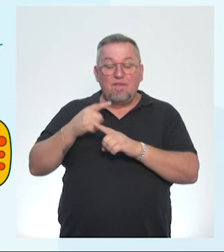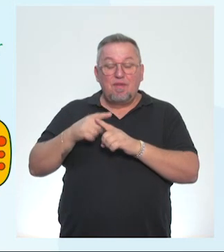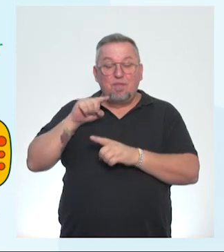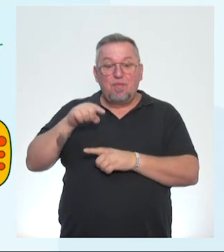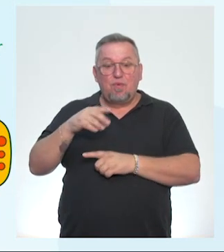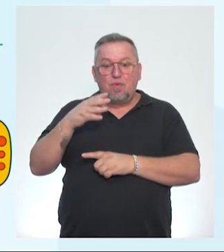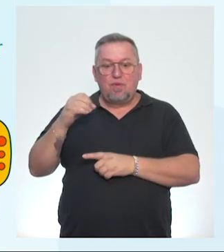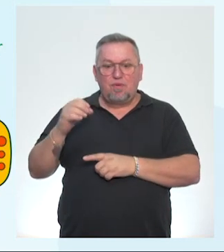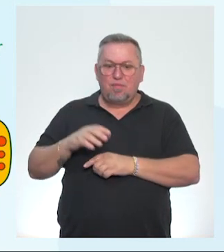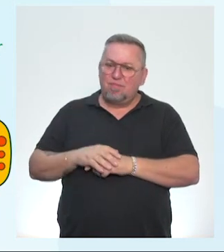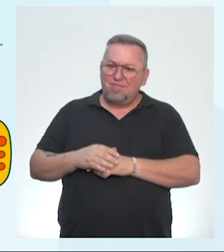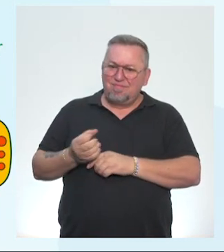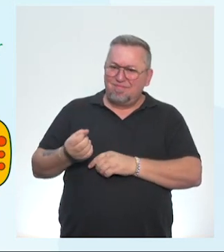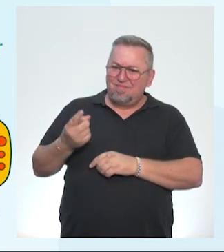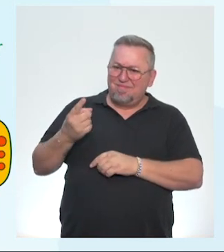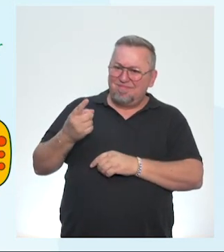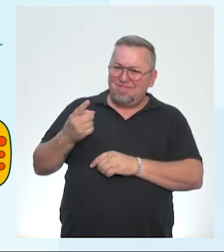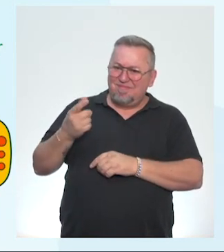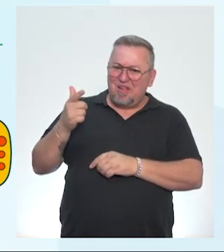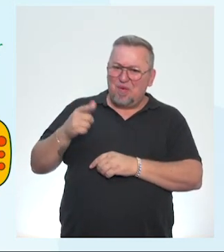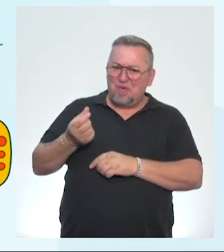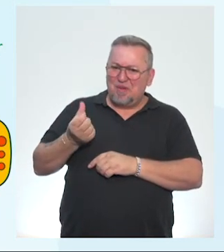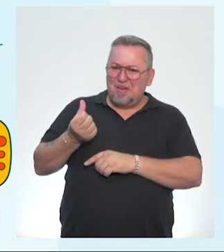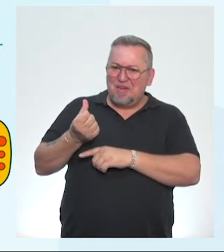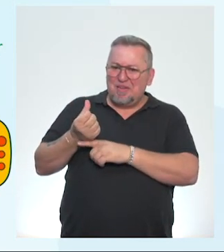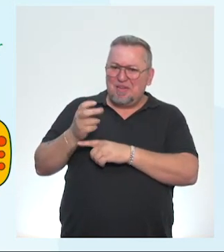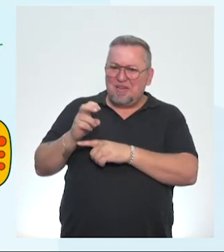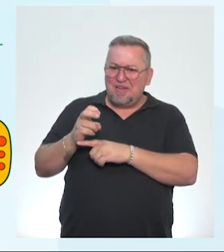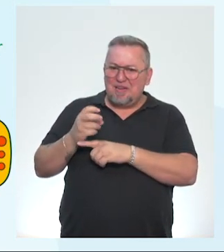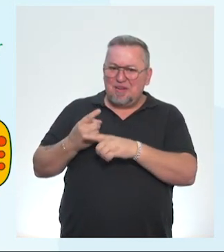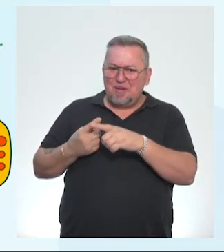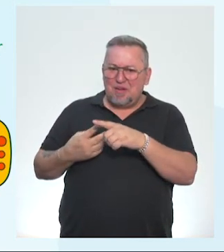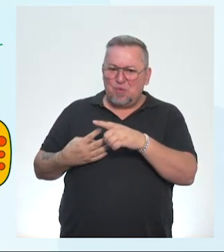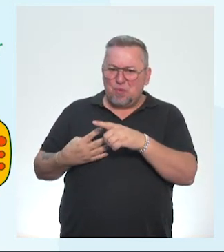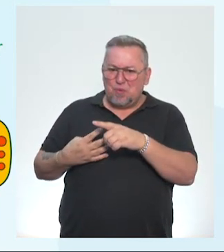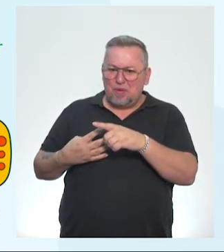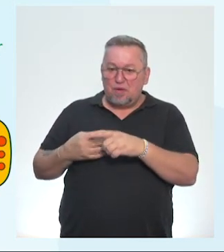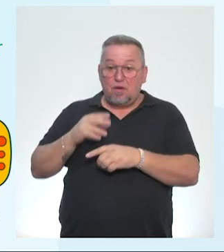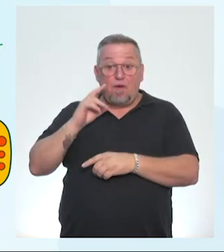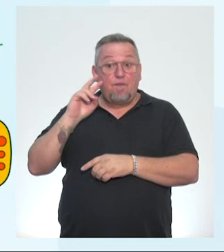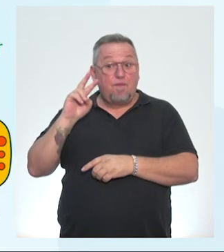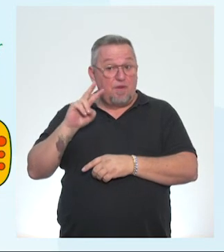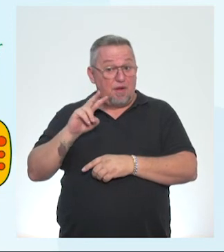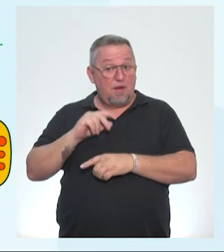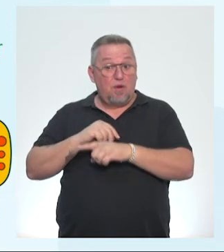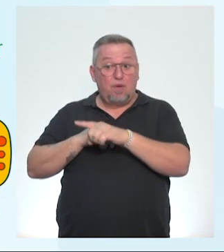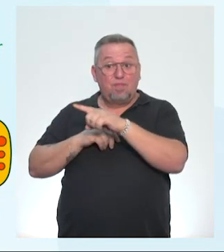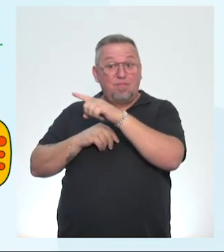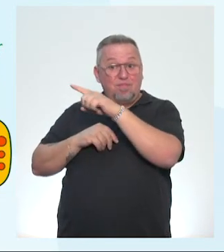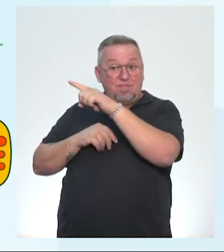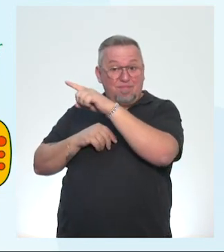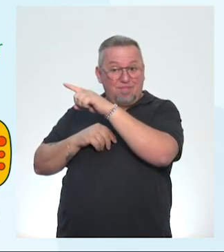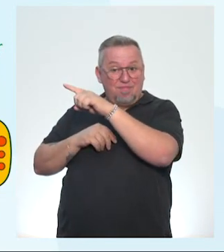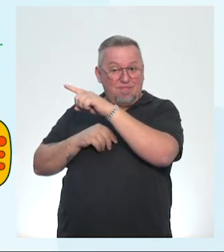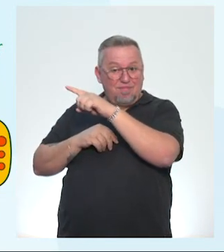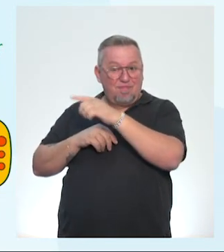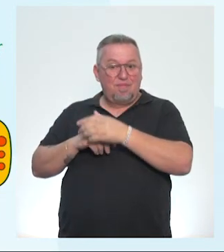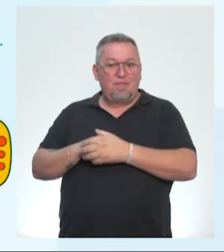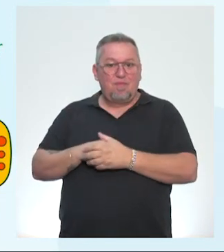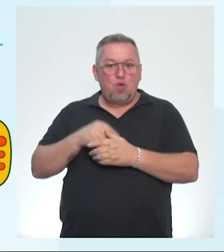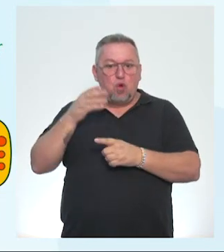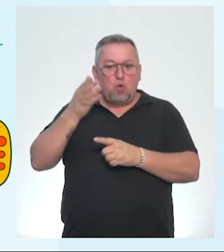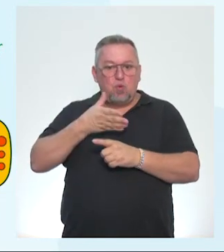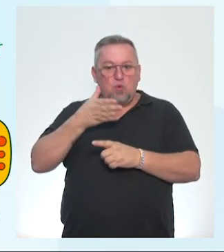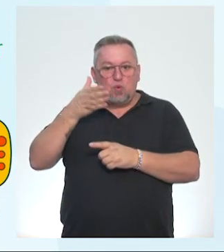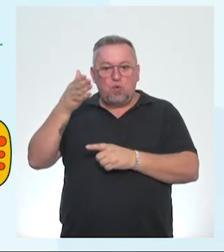Aí você vai dizer, poxa, professor, mas de onde veio esse 65 vezes 14? Olha lá, olha o que a gente fez, ó, cortou e